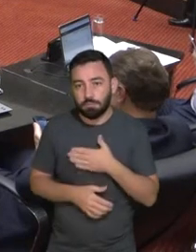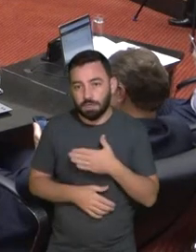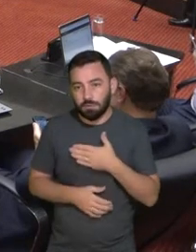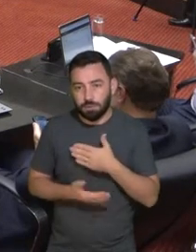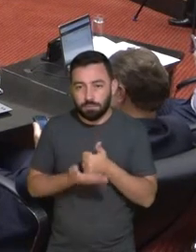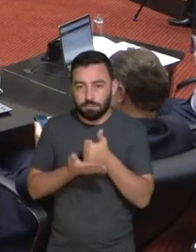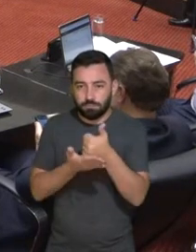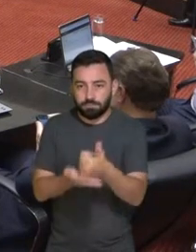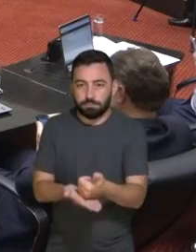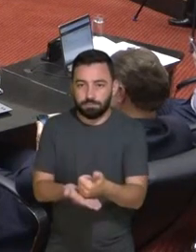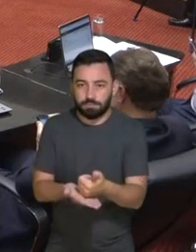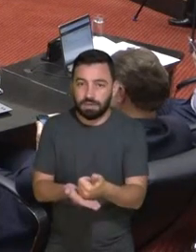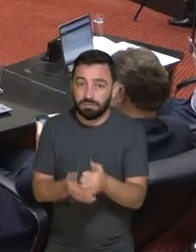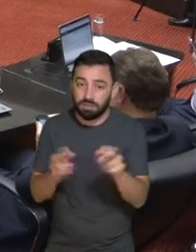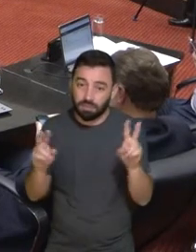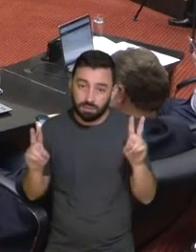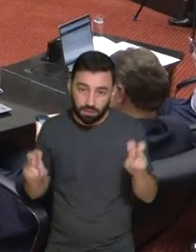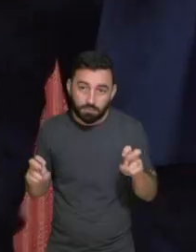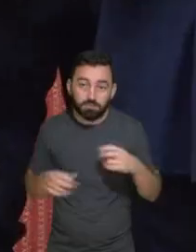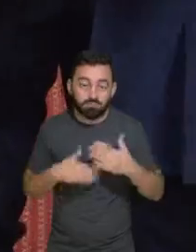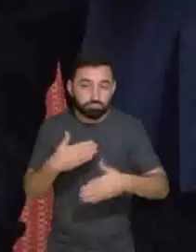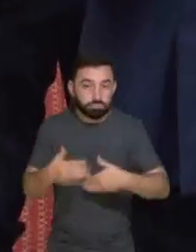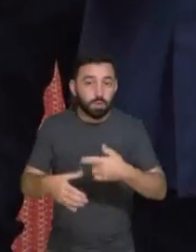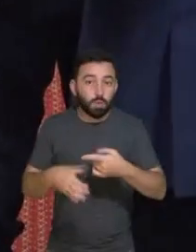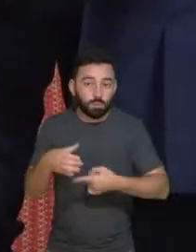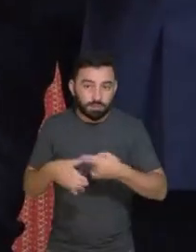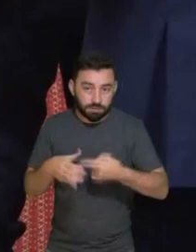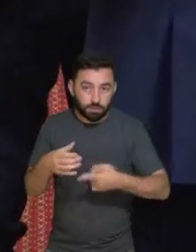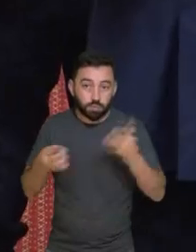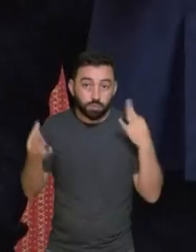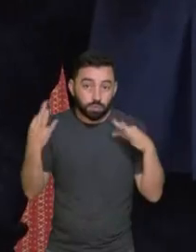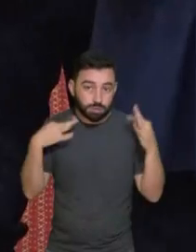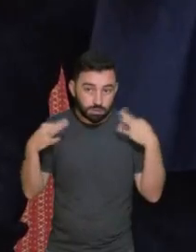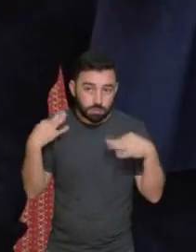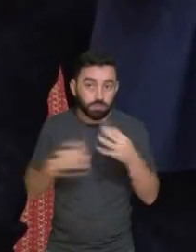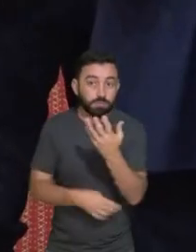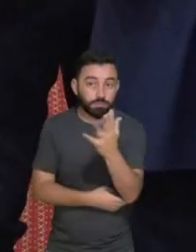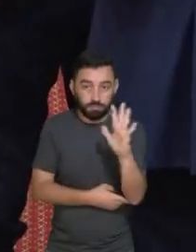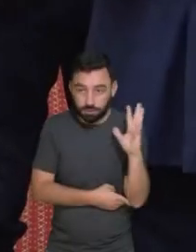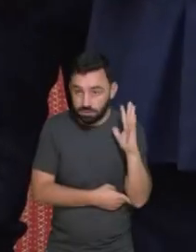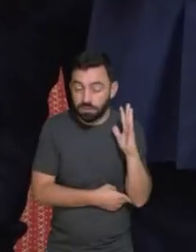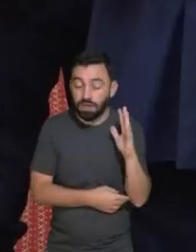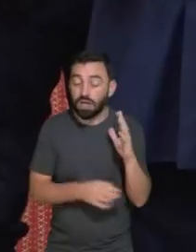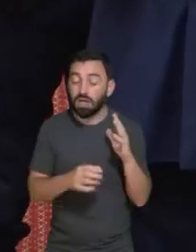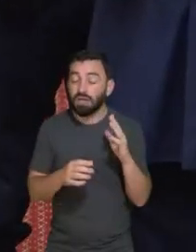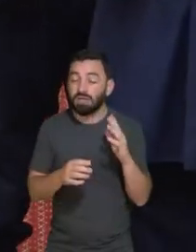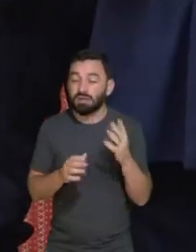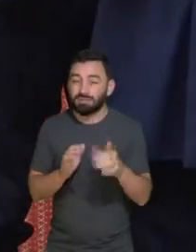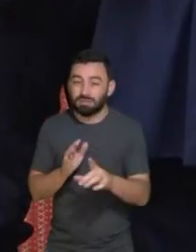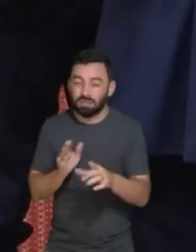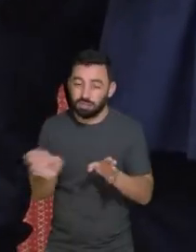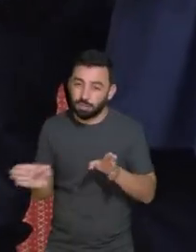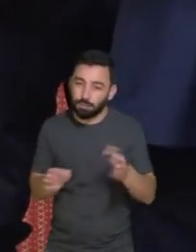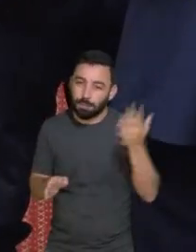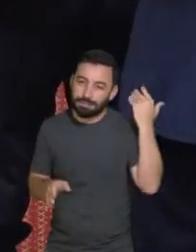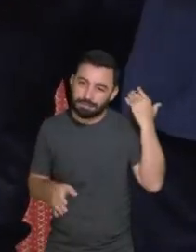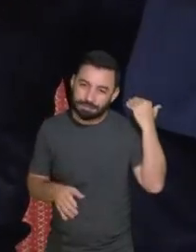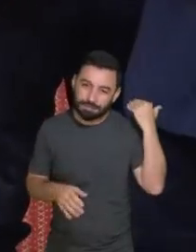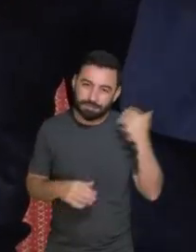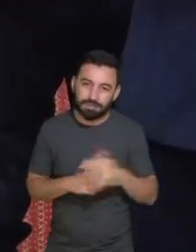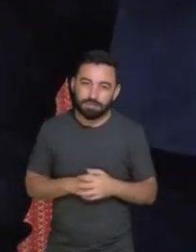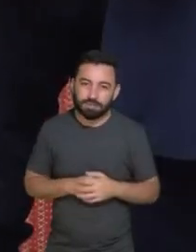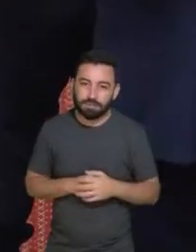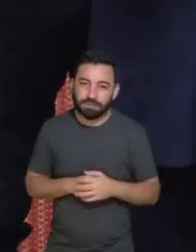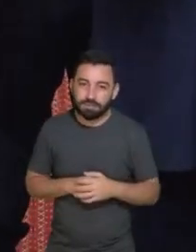contribuição aqui. Essa matéria ela tramitou lá na Comissão de Turismo e Meio Ambiente, na legislatura passada, obviamente, a gente não pôde participar,